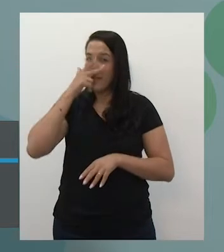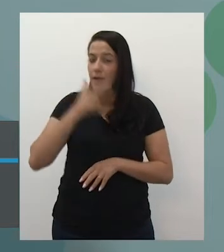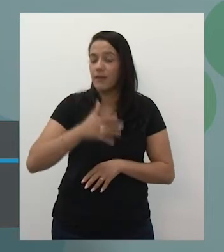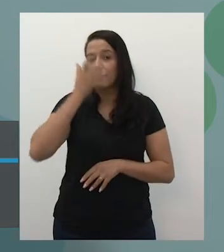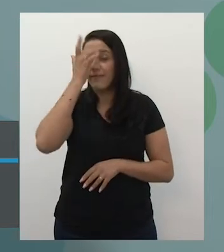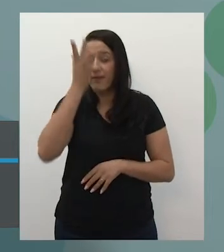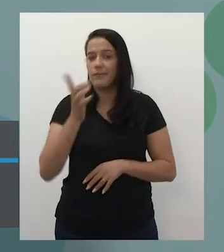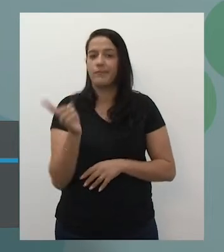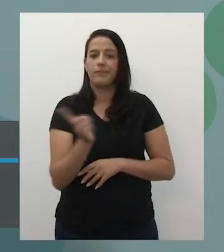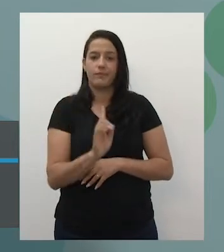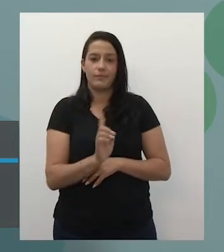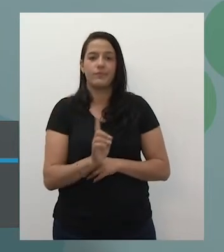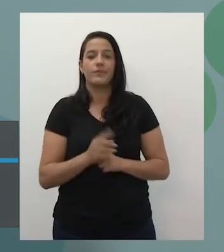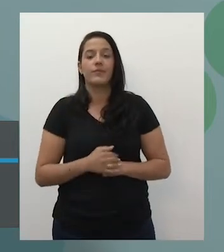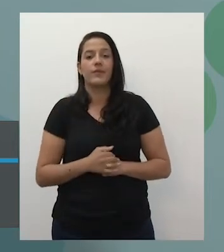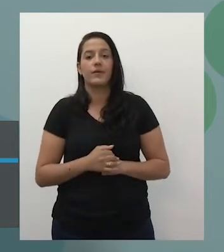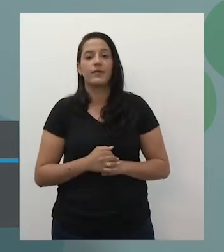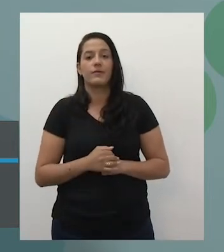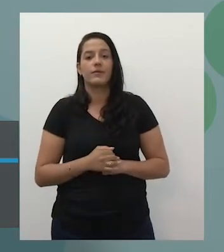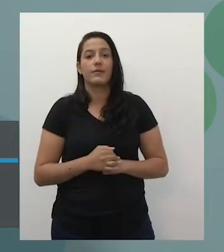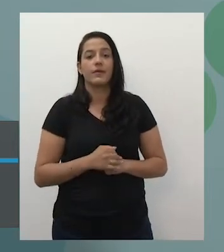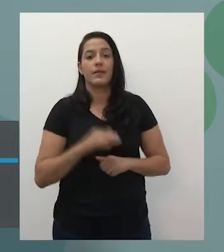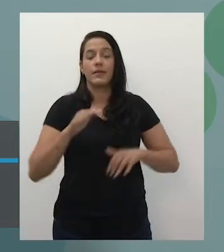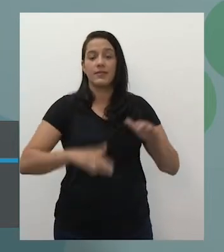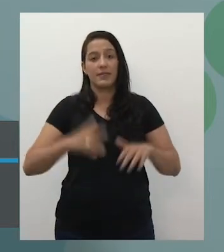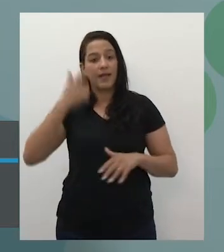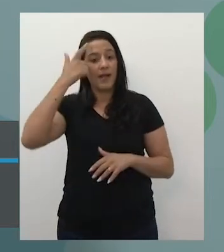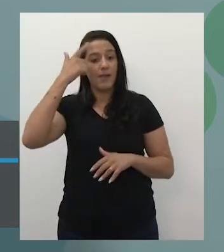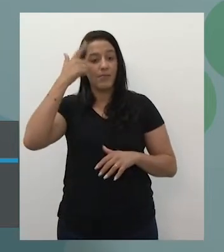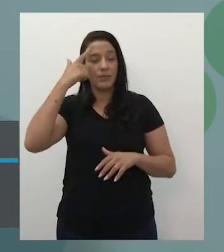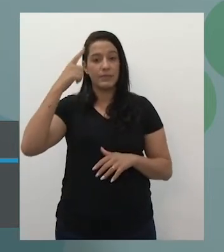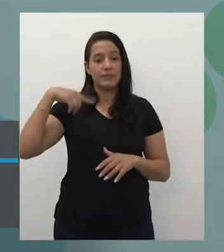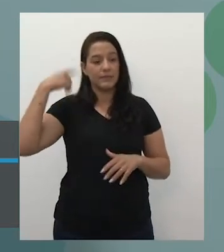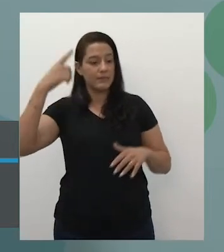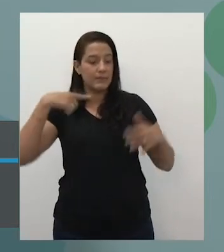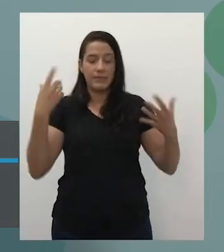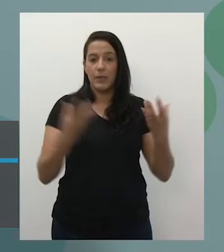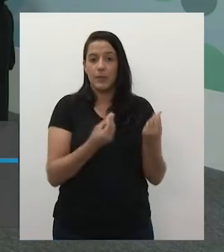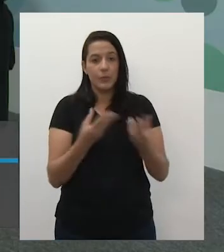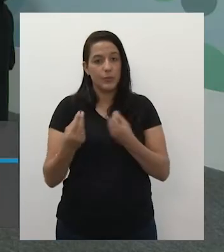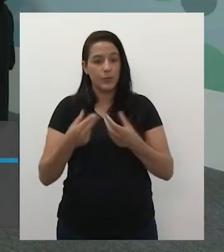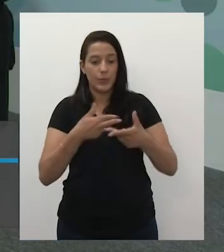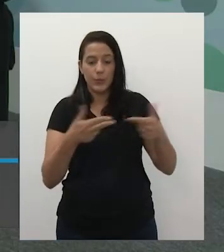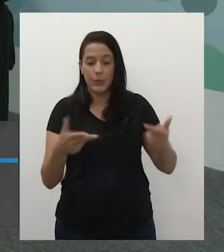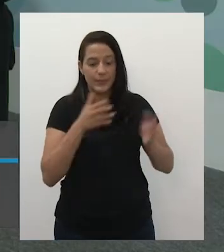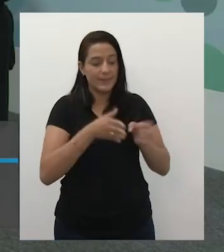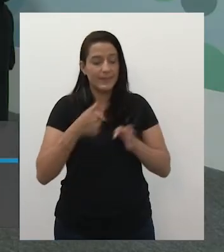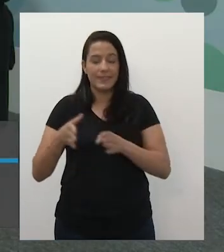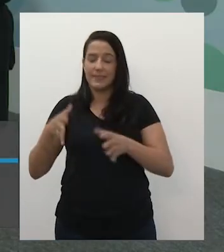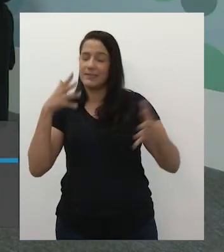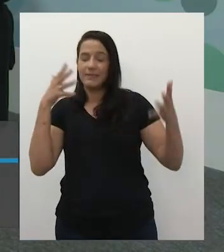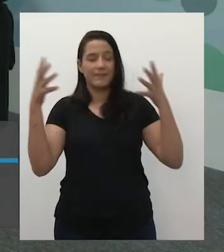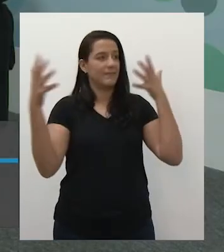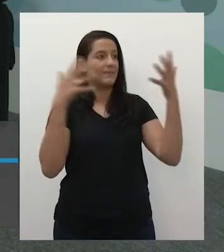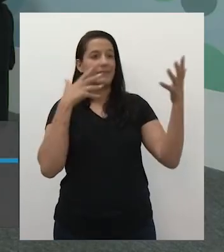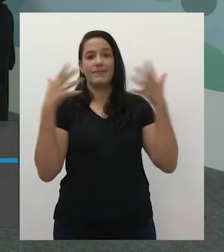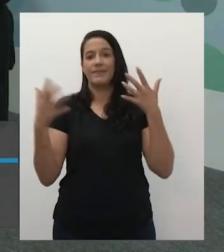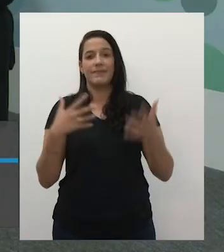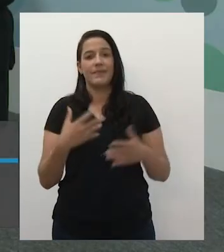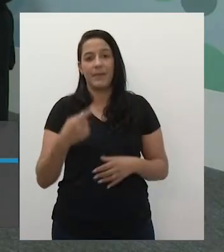mas também é sempre importante aquela fala amiga, próxima, né, junto aos colegas também, até para nos ajudar, né, a ter a organização do nosso